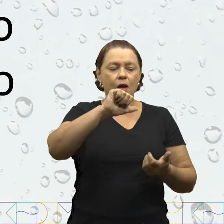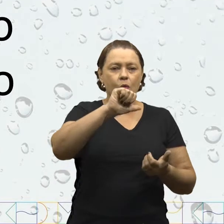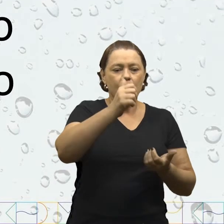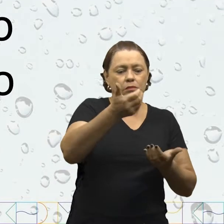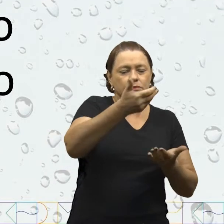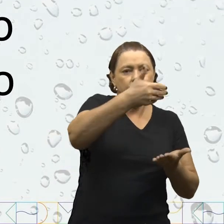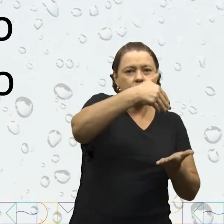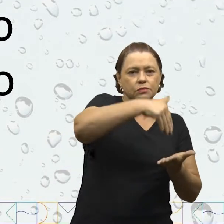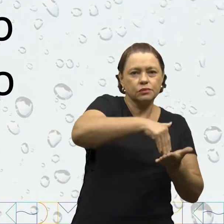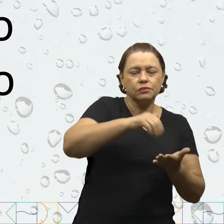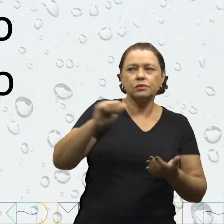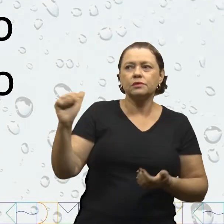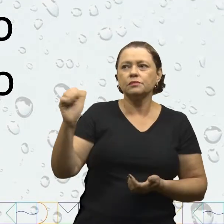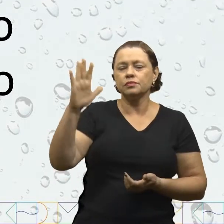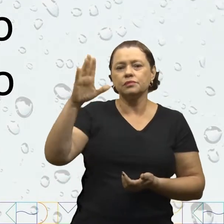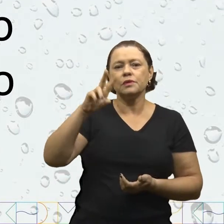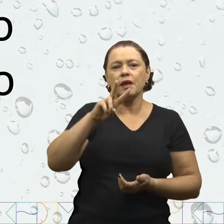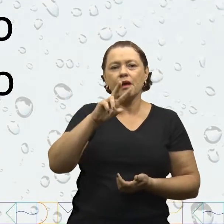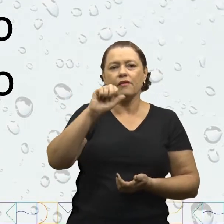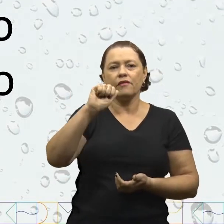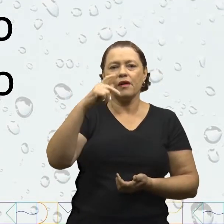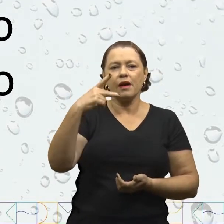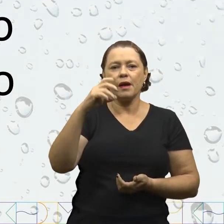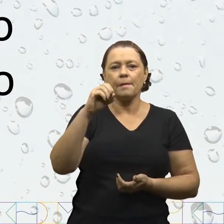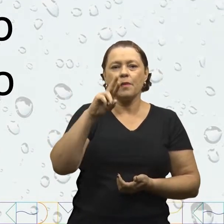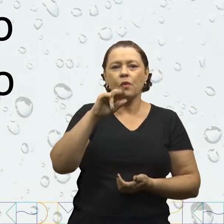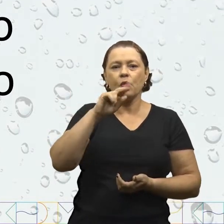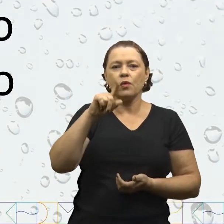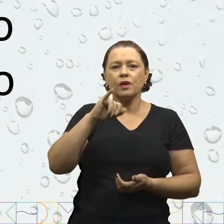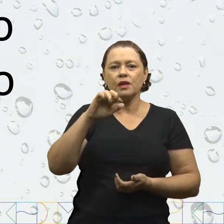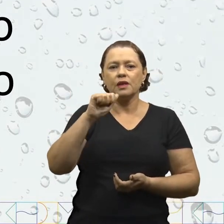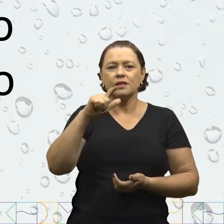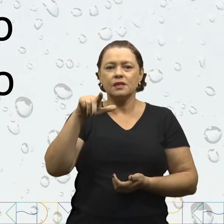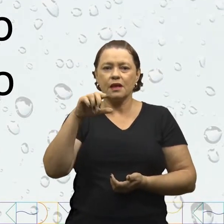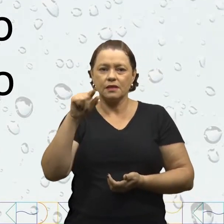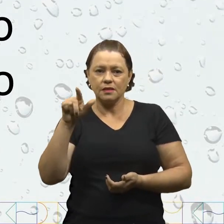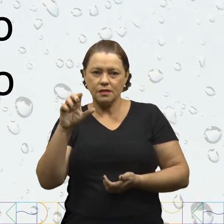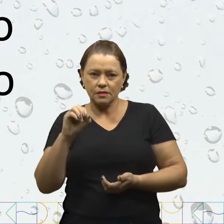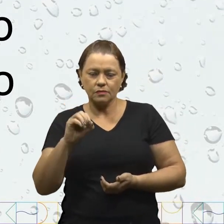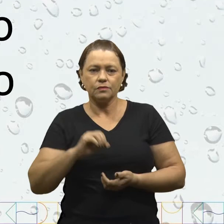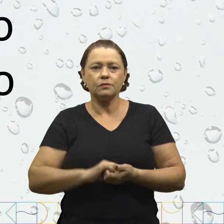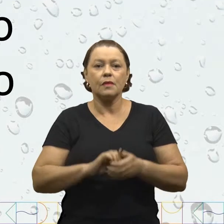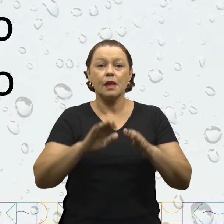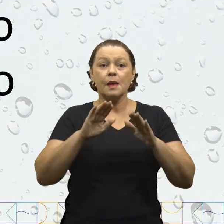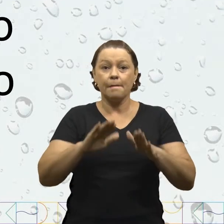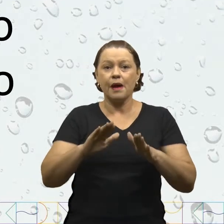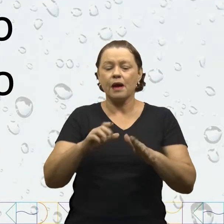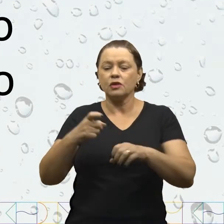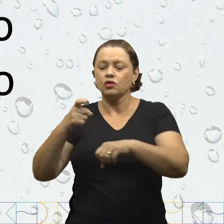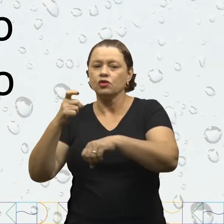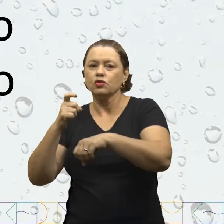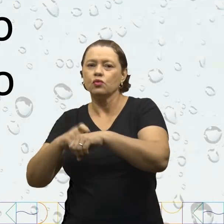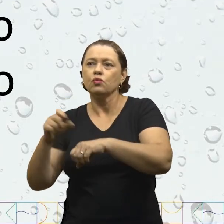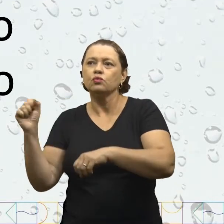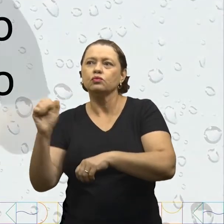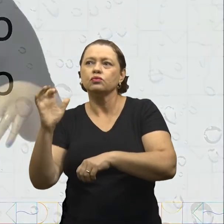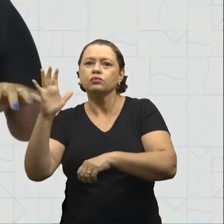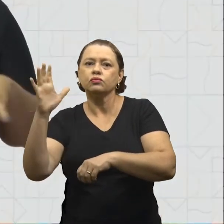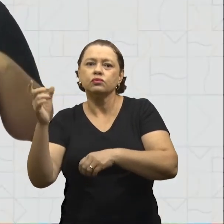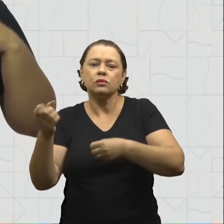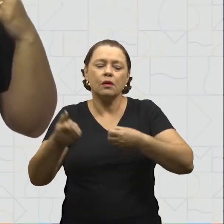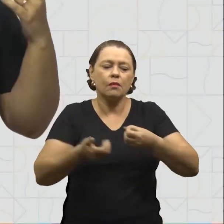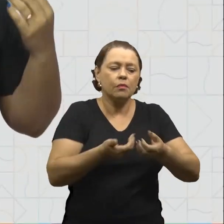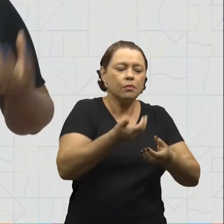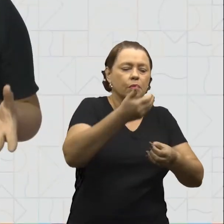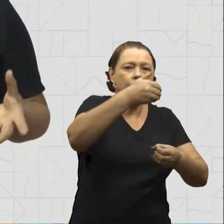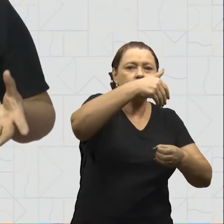a vaporização. Já a água do estado gasoso para o estado sólido é a condensação.